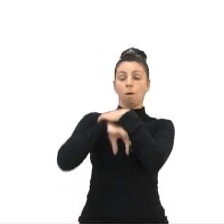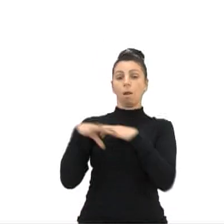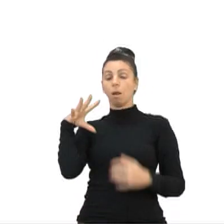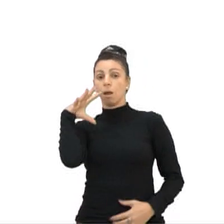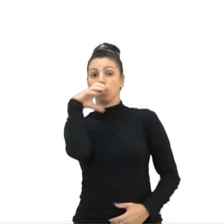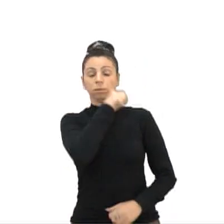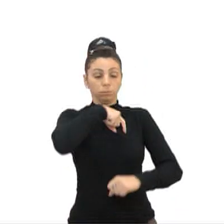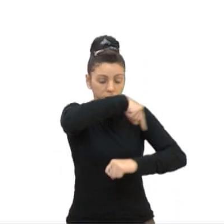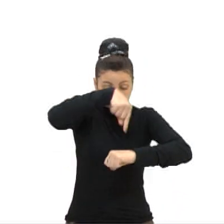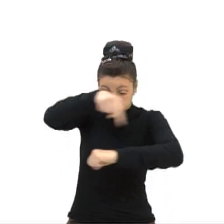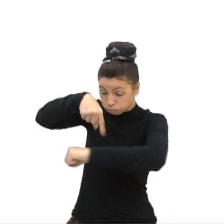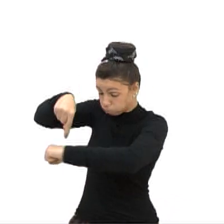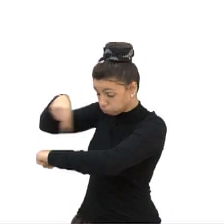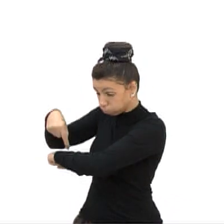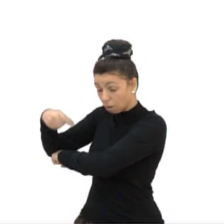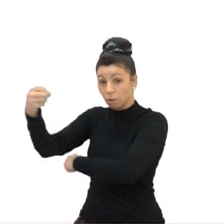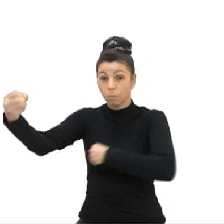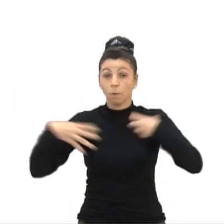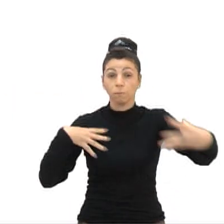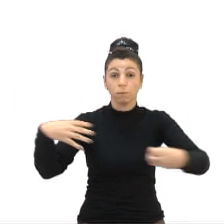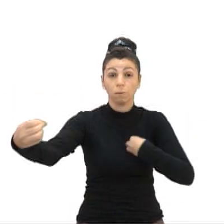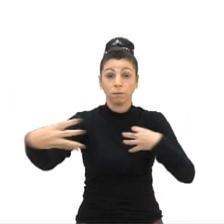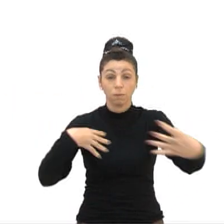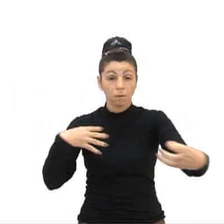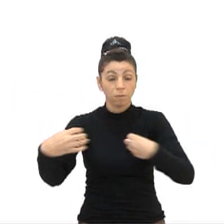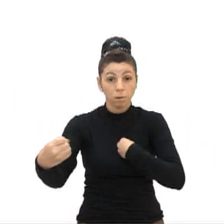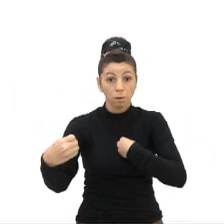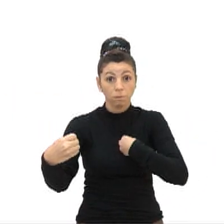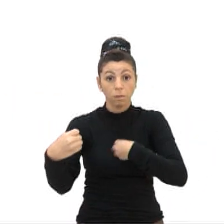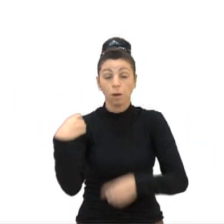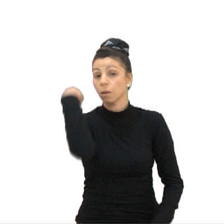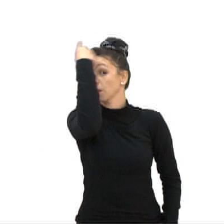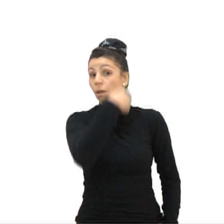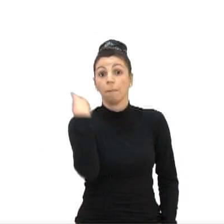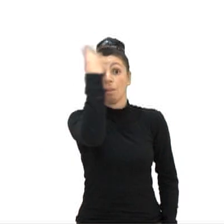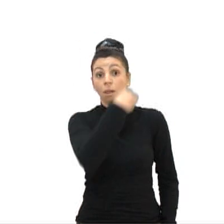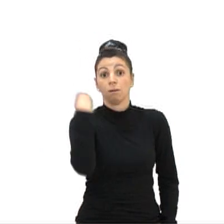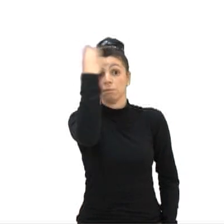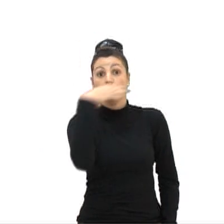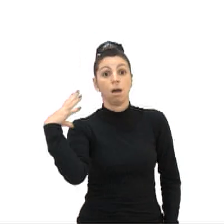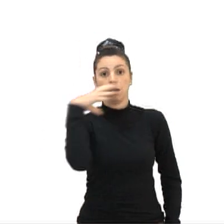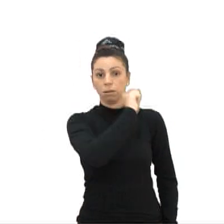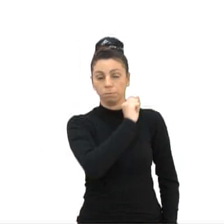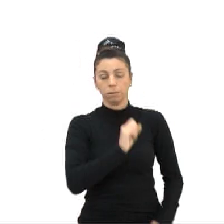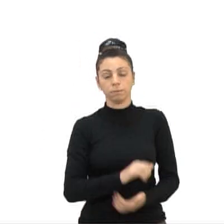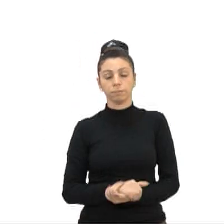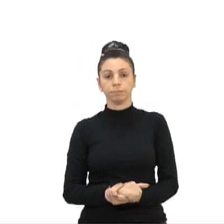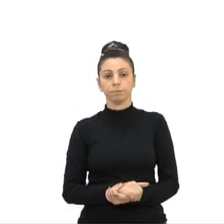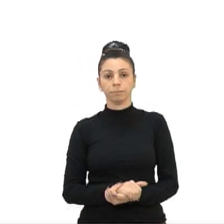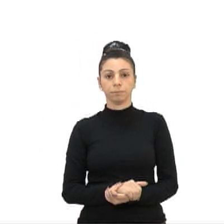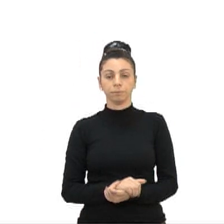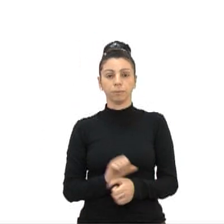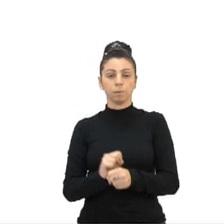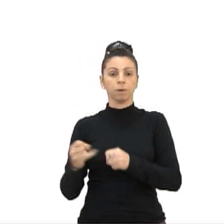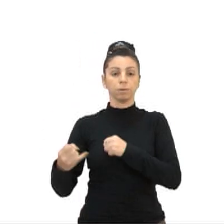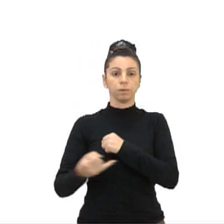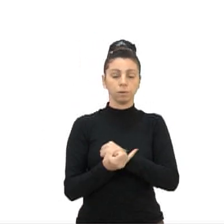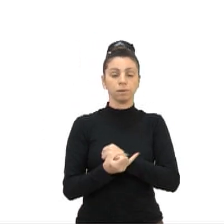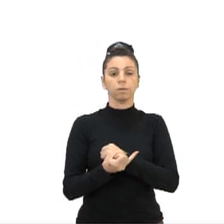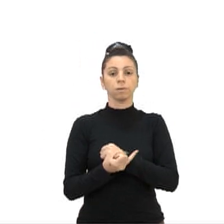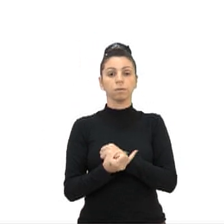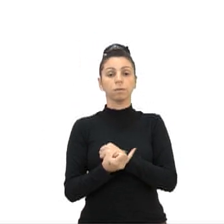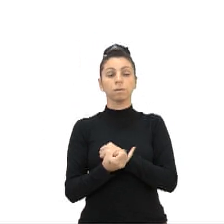voracidade das horas e pelas novidades que fazem o tempo passar depressa, o adjetivo em destaque cumpre